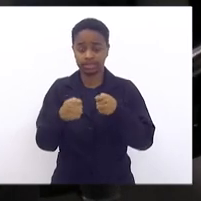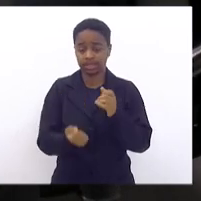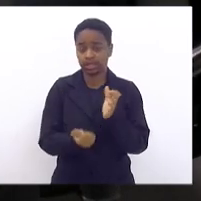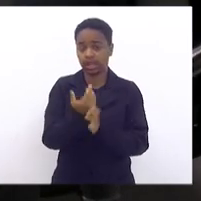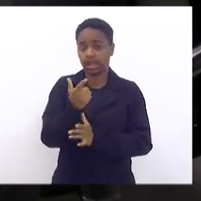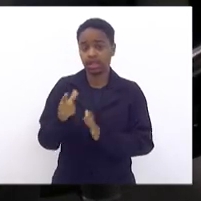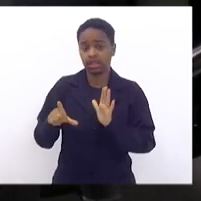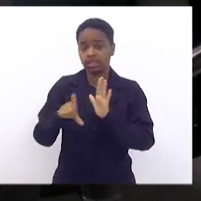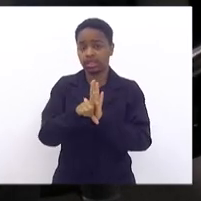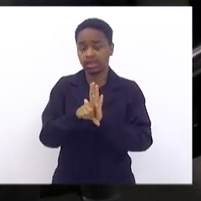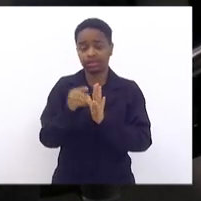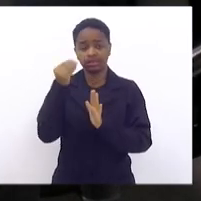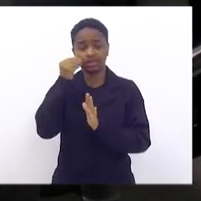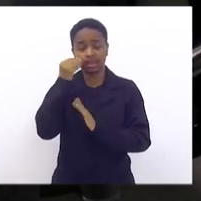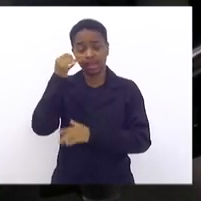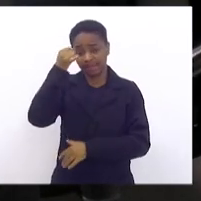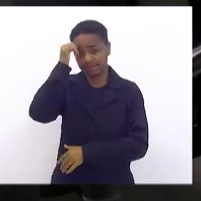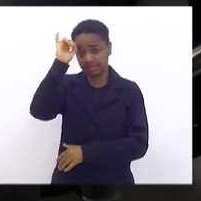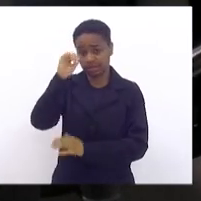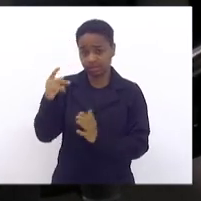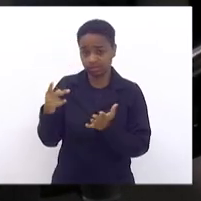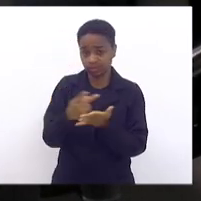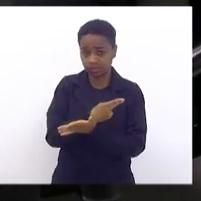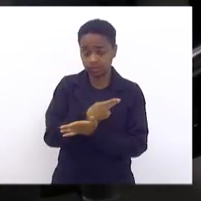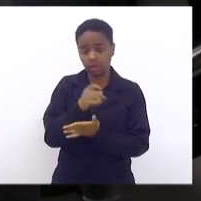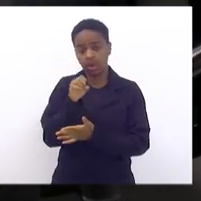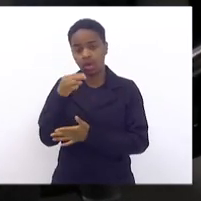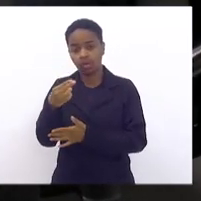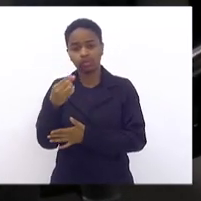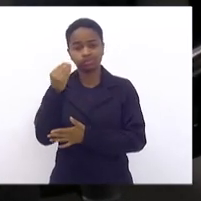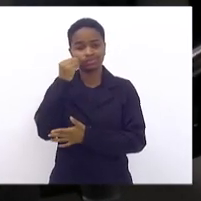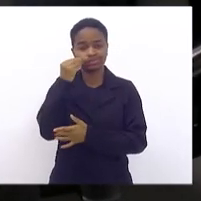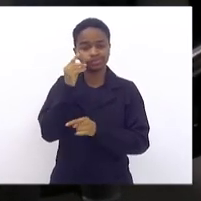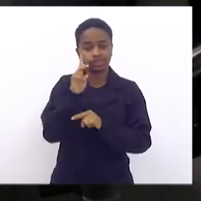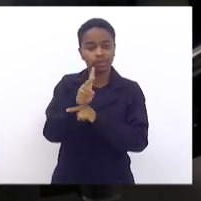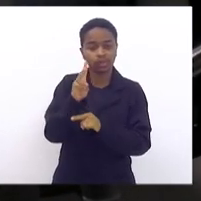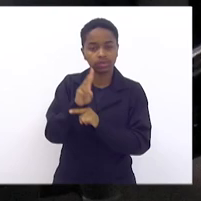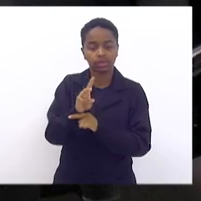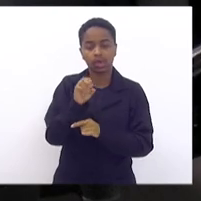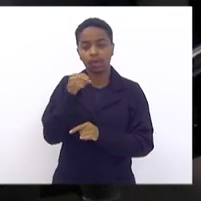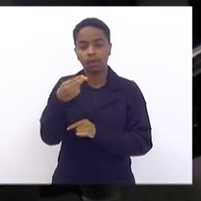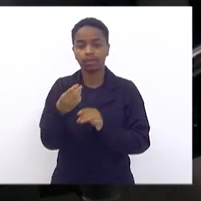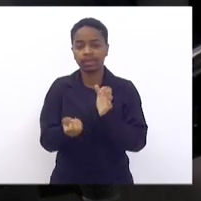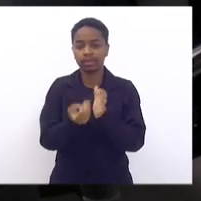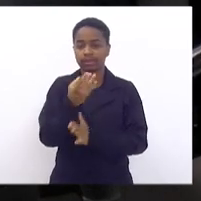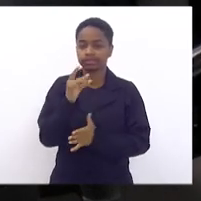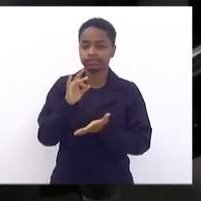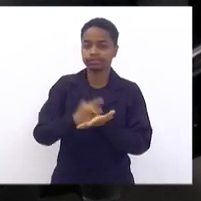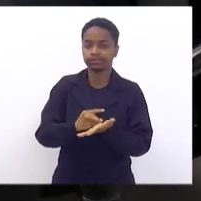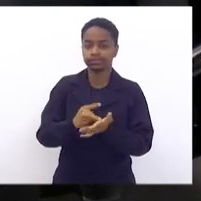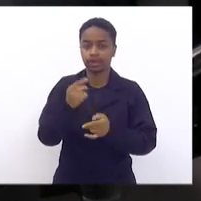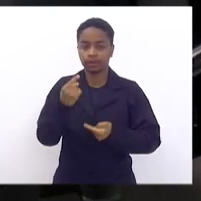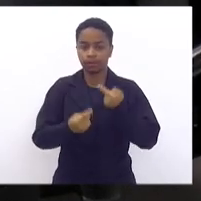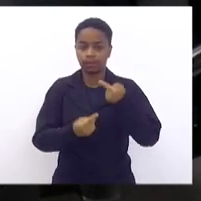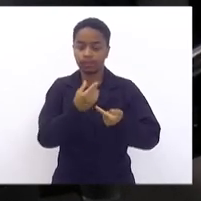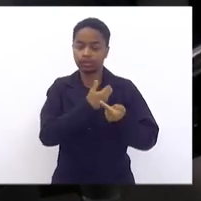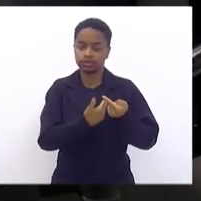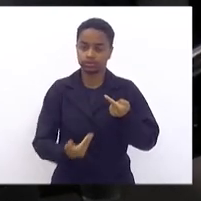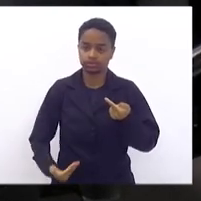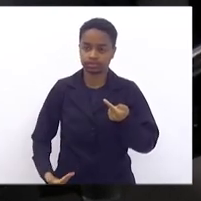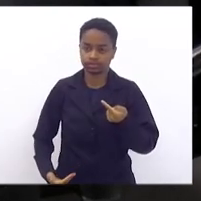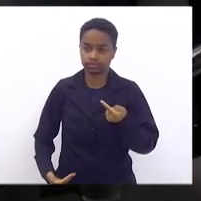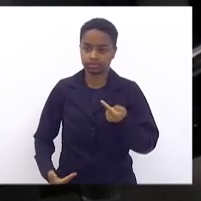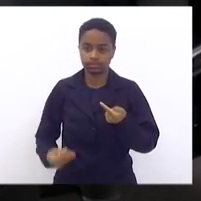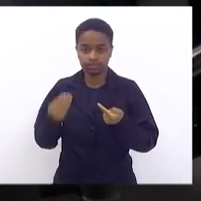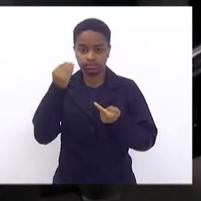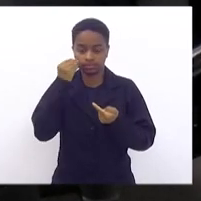também preventiva, uma legislação protetiva, uma legislação criando efetivamente aí políticas públicas